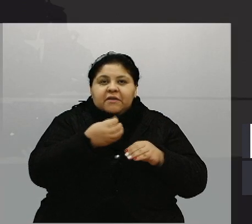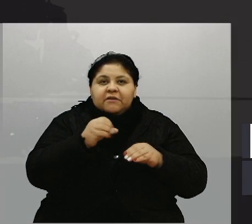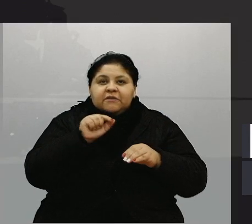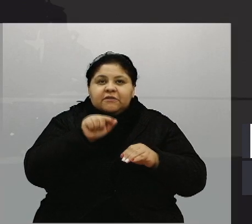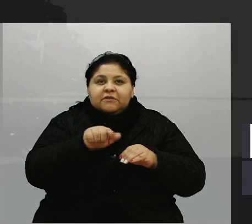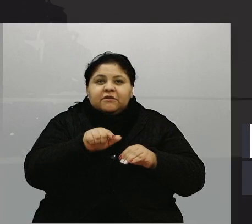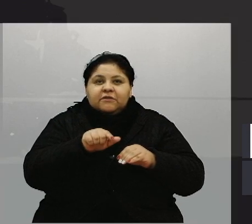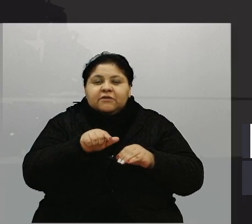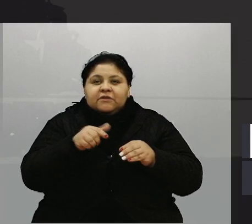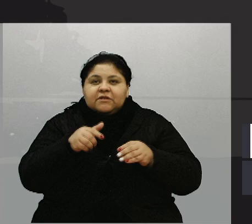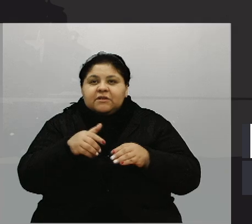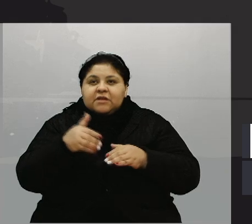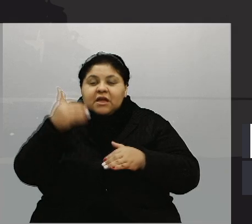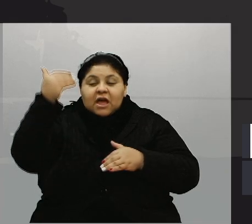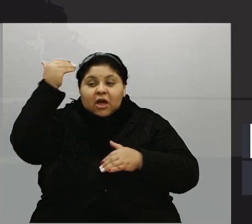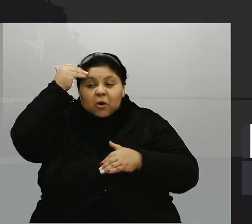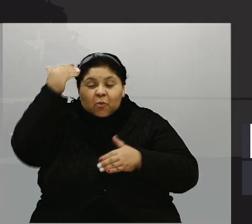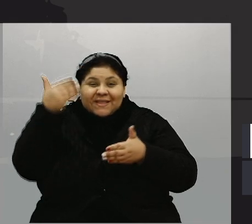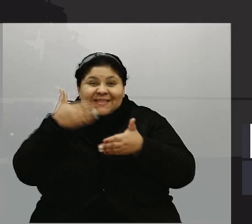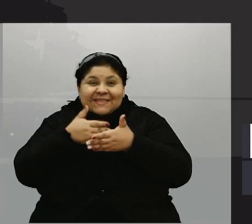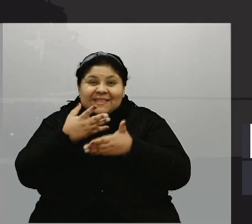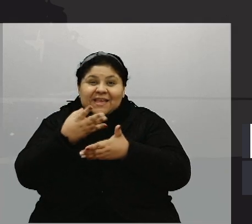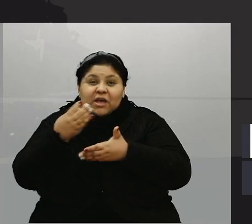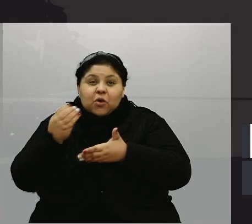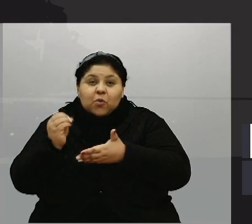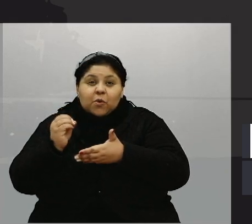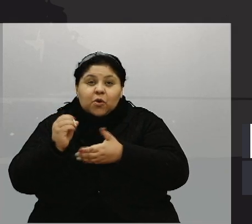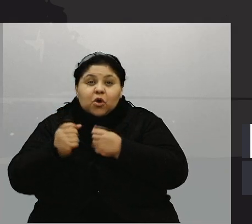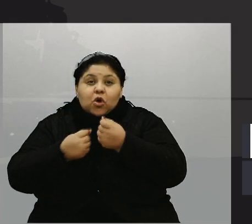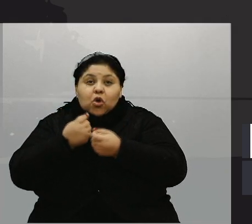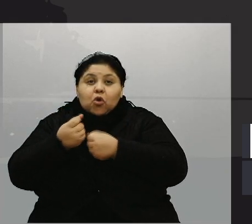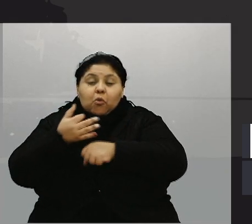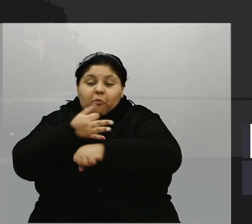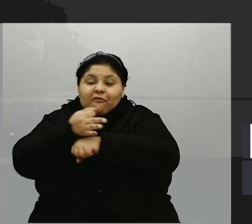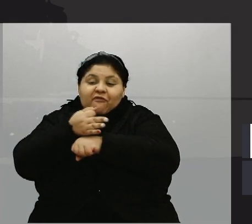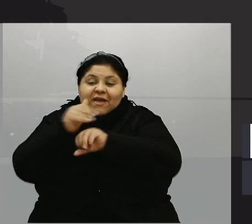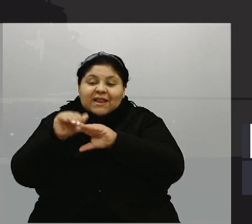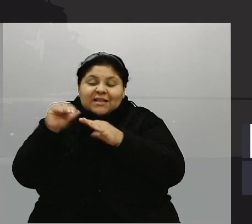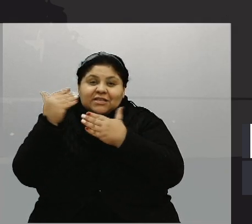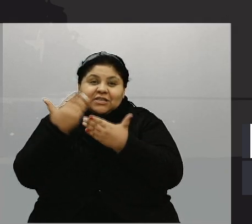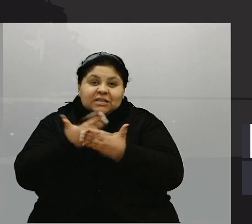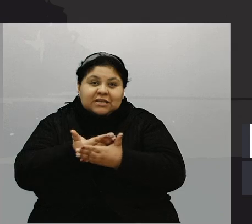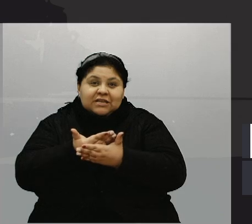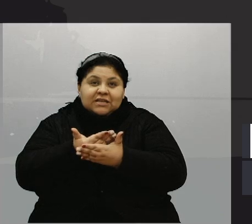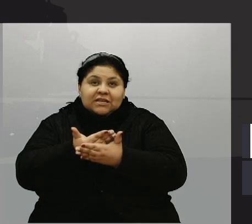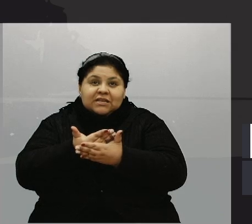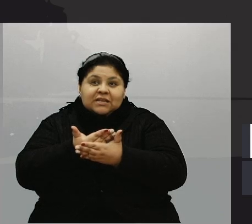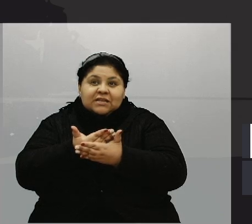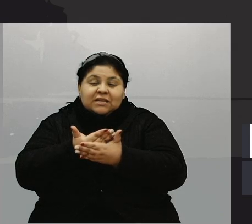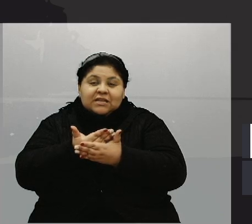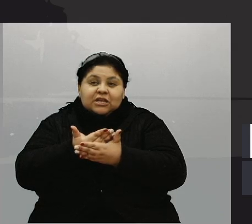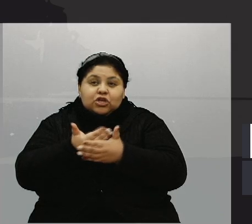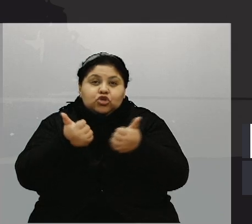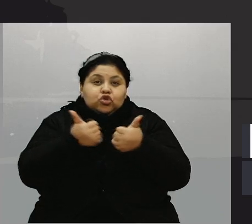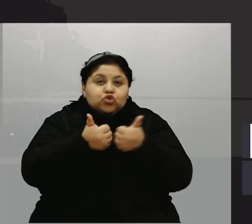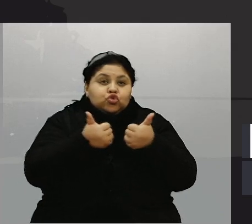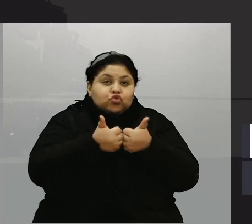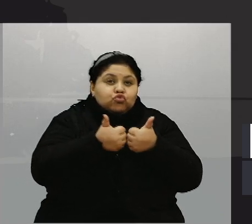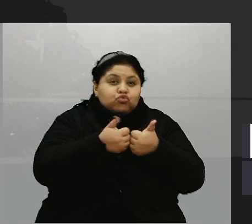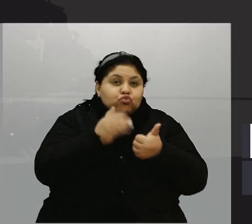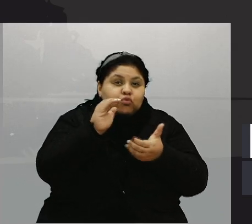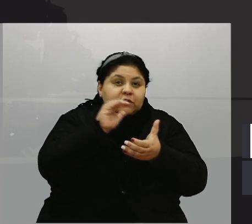ponte aguenta até 40 mil. Como são férias escolares, vereador Rafael, ele veio com a esposa e as duas